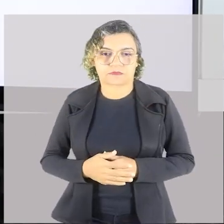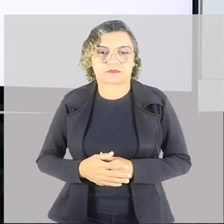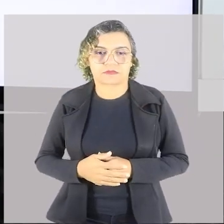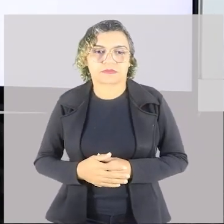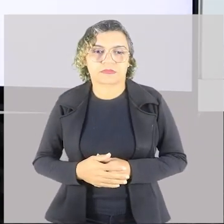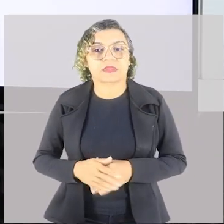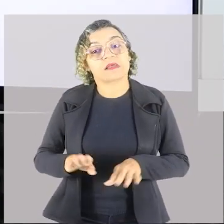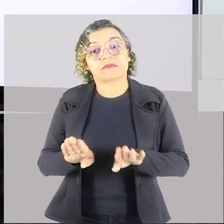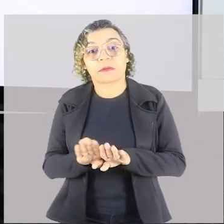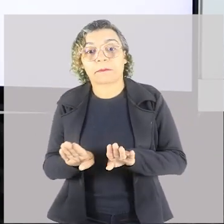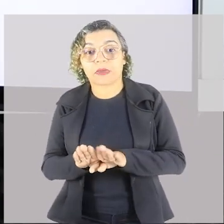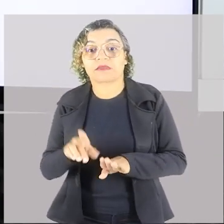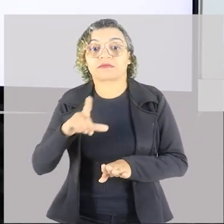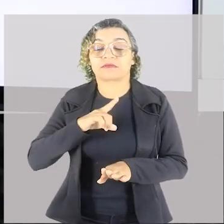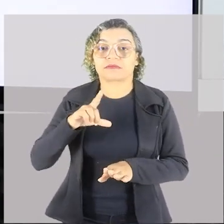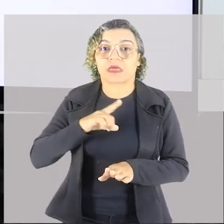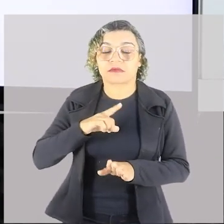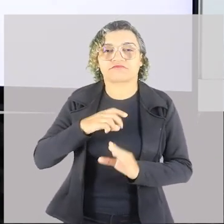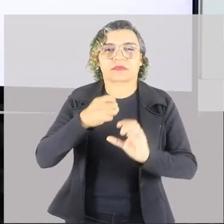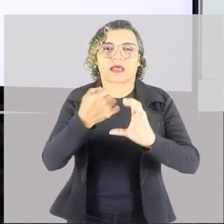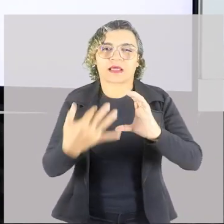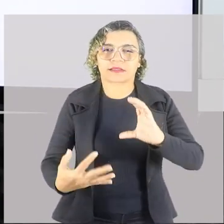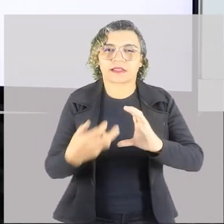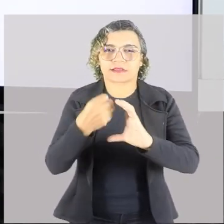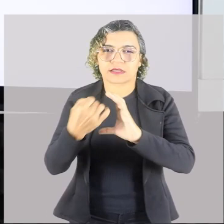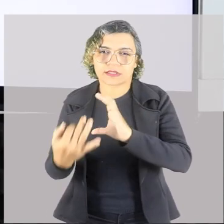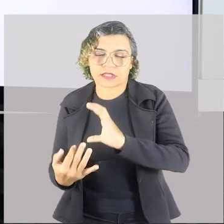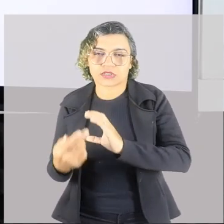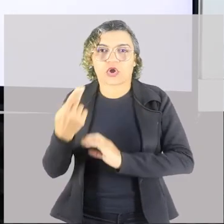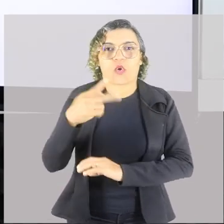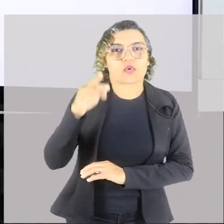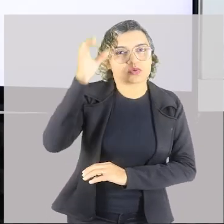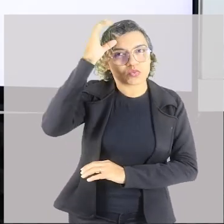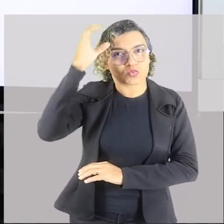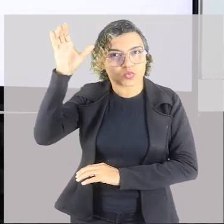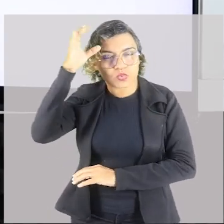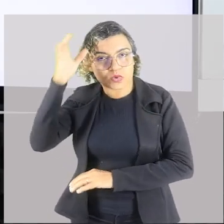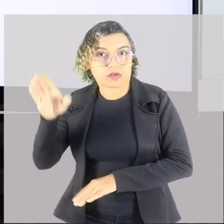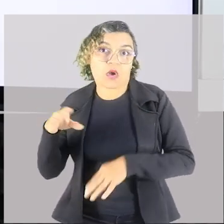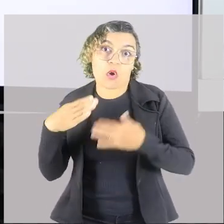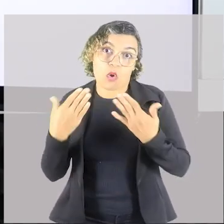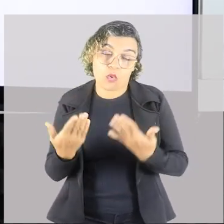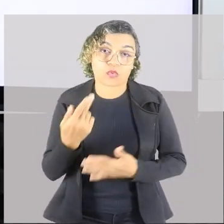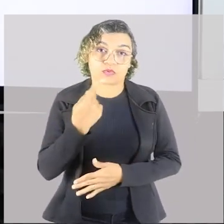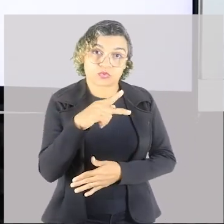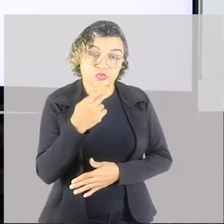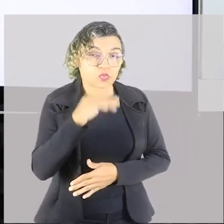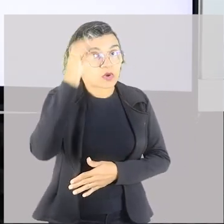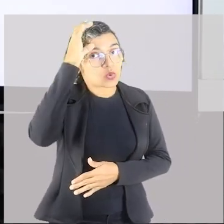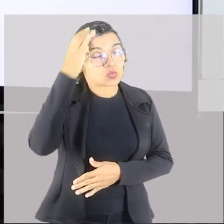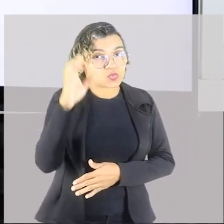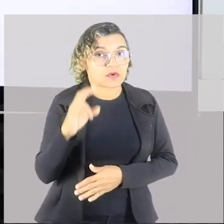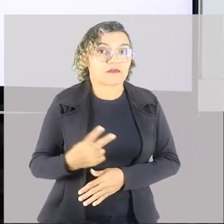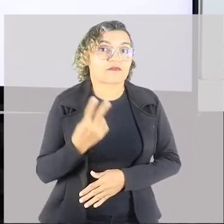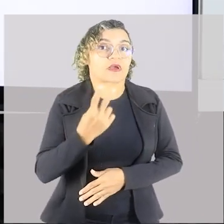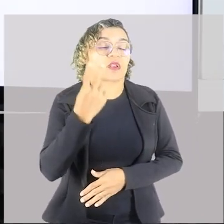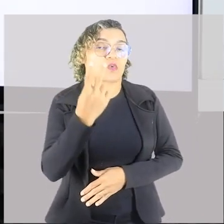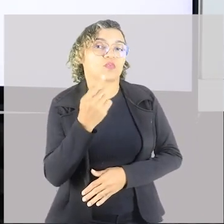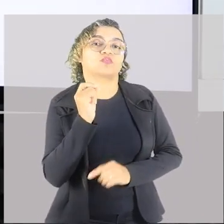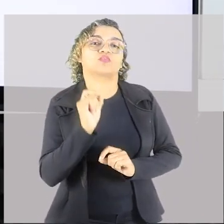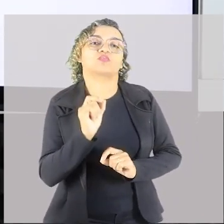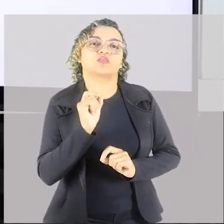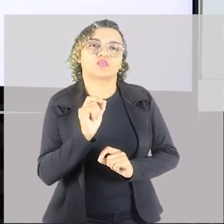os aspectos próprios que existem em outras culturas, ou considerando a sua cultura, os seus valores